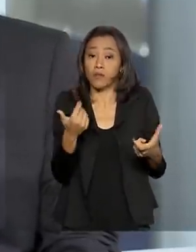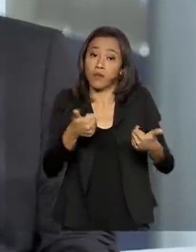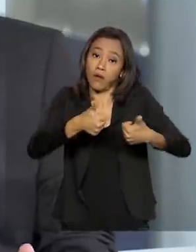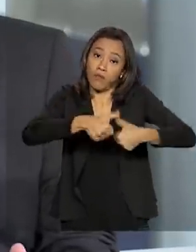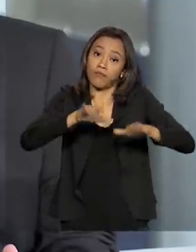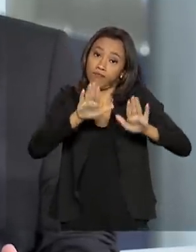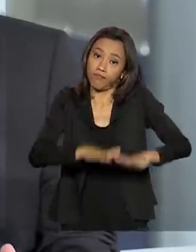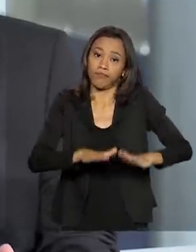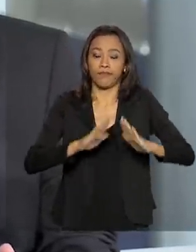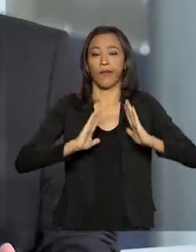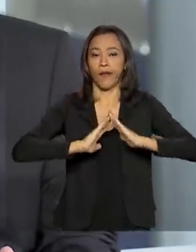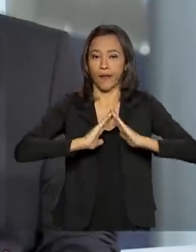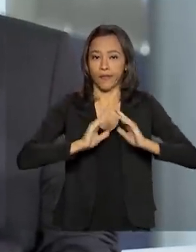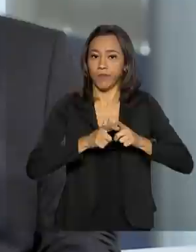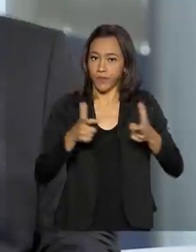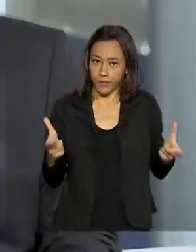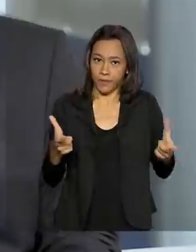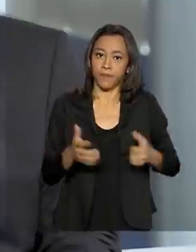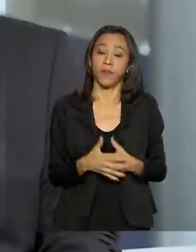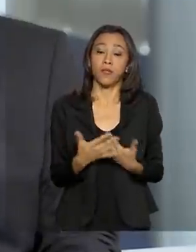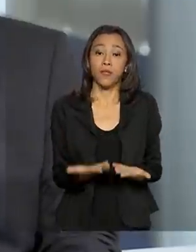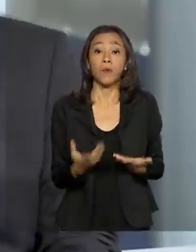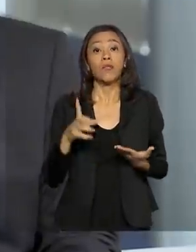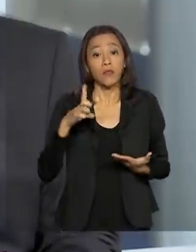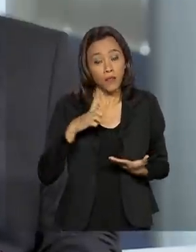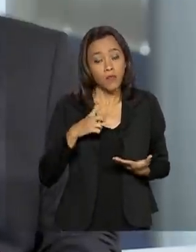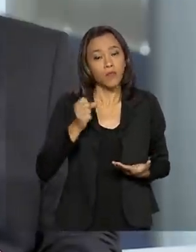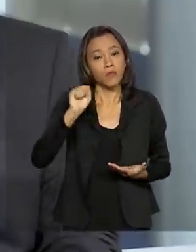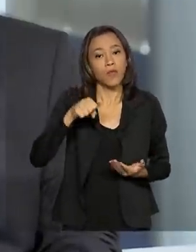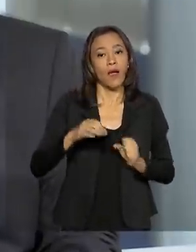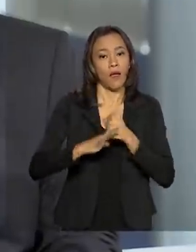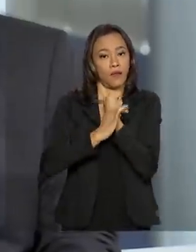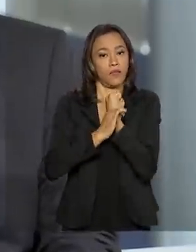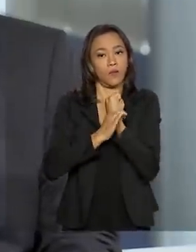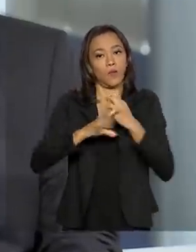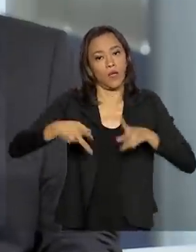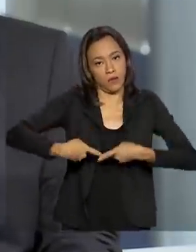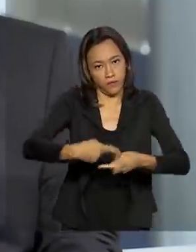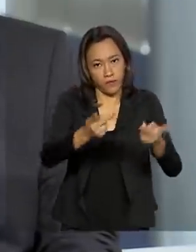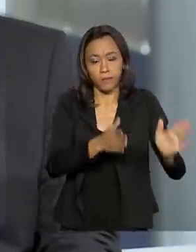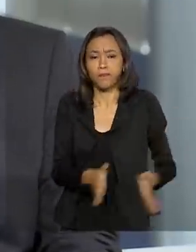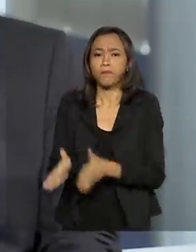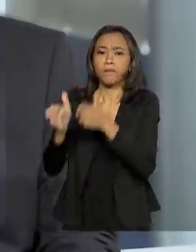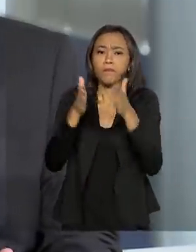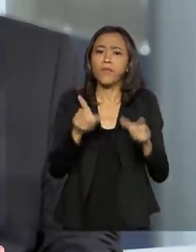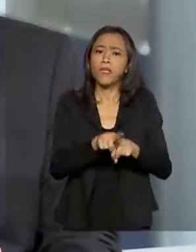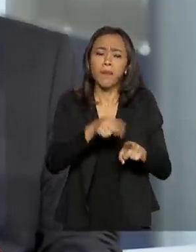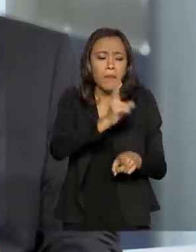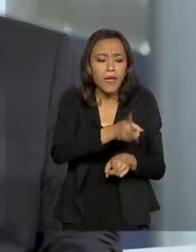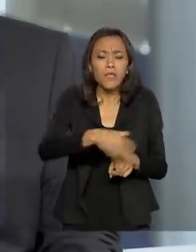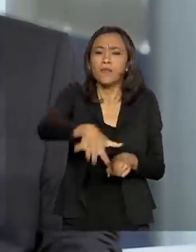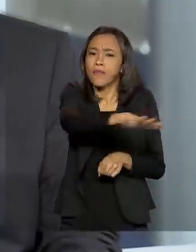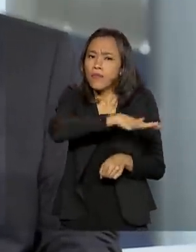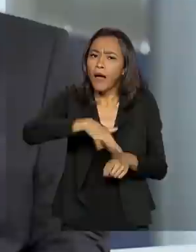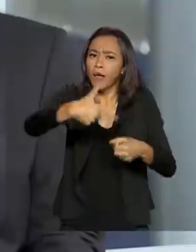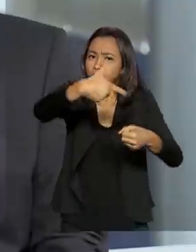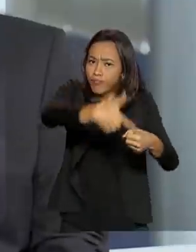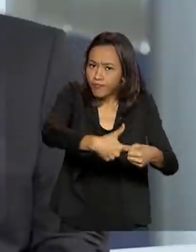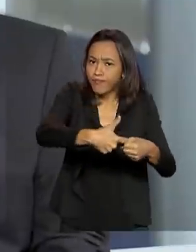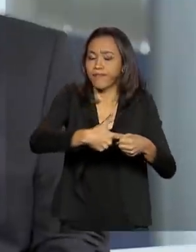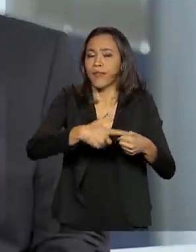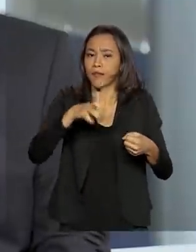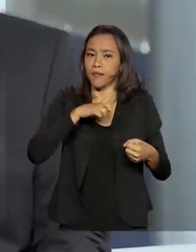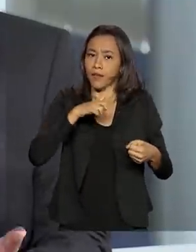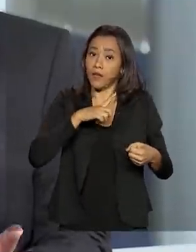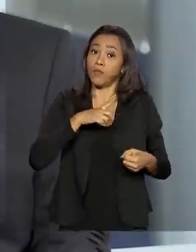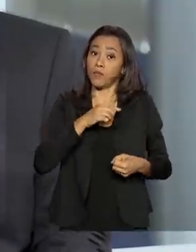forma, no isolamento social. Então, temos que garantir esse serviço. Da mesma forma, no abastecimento de combustíveis. Também temos